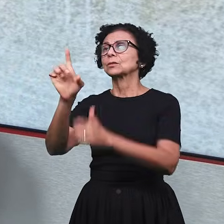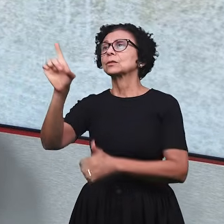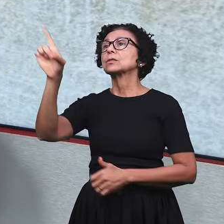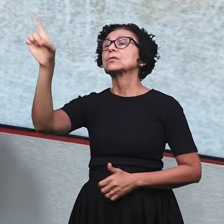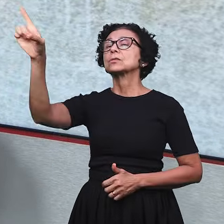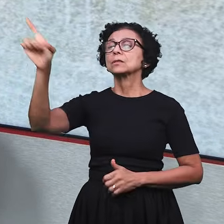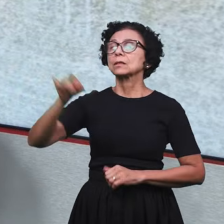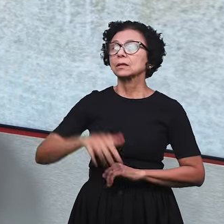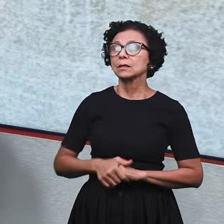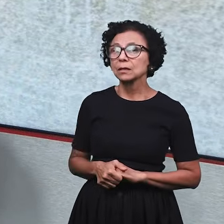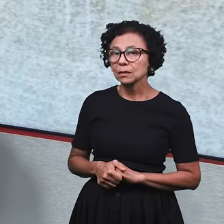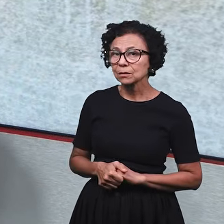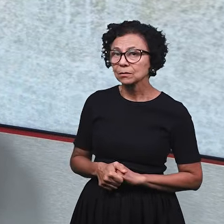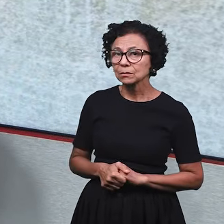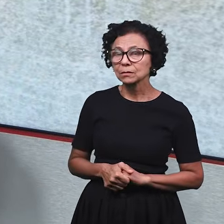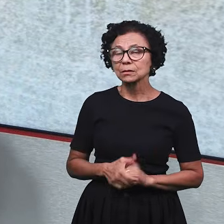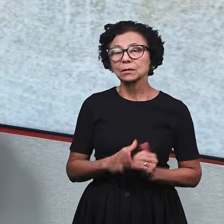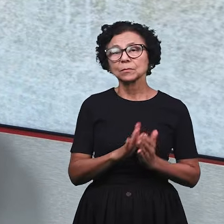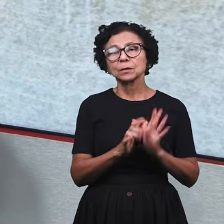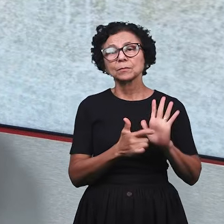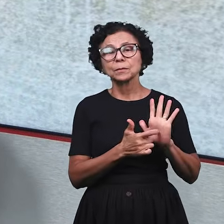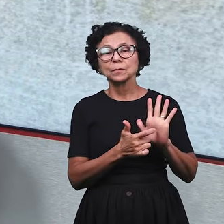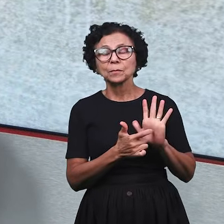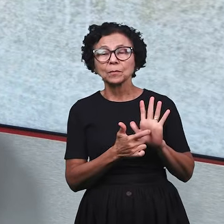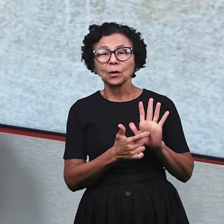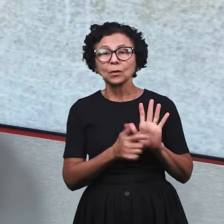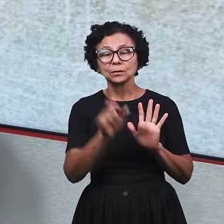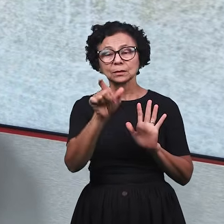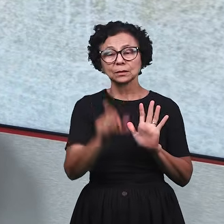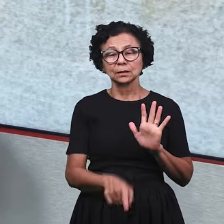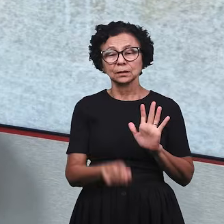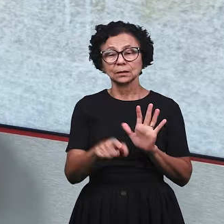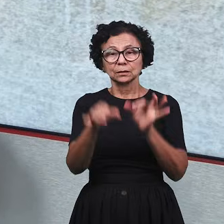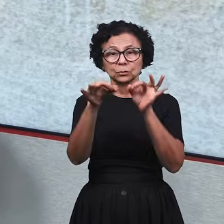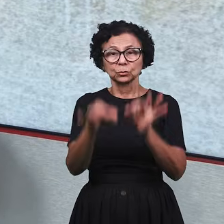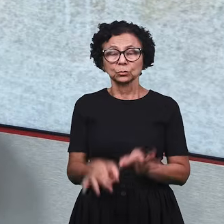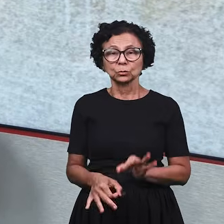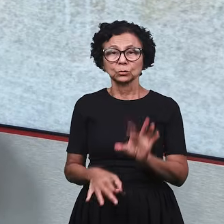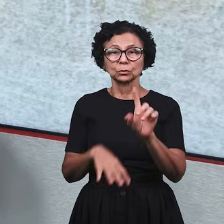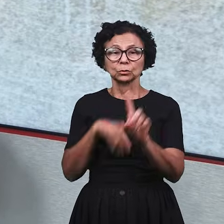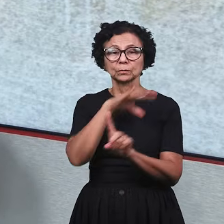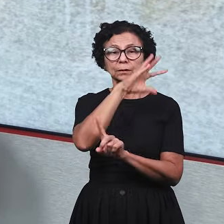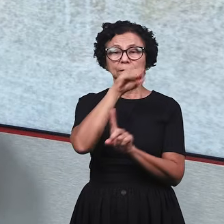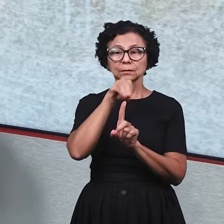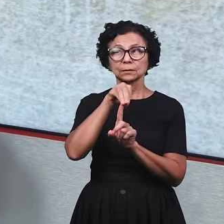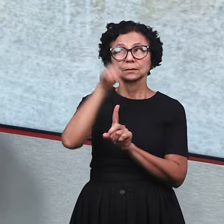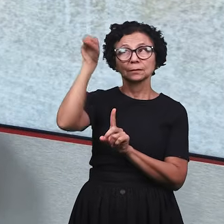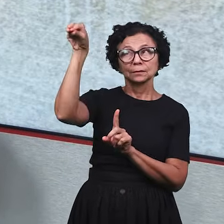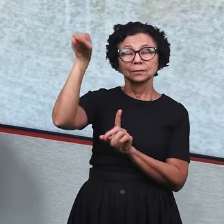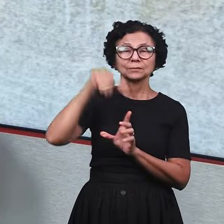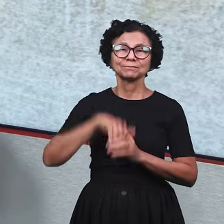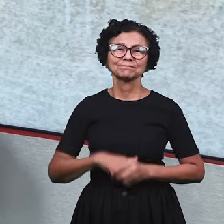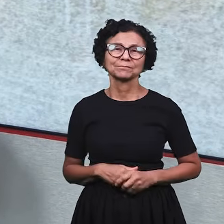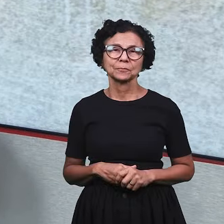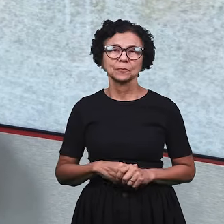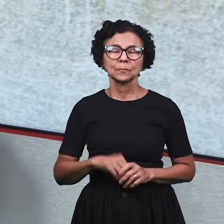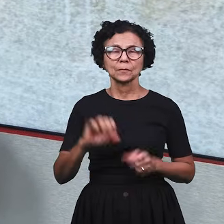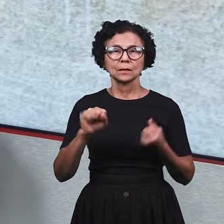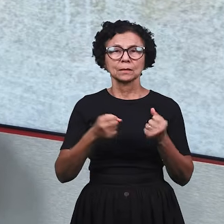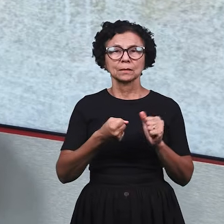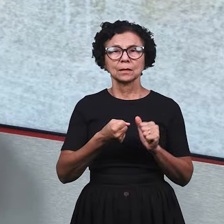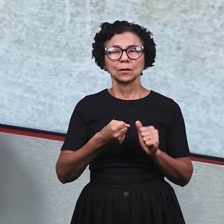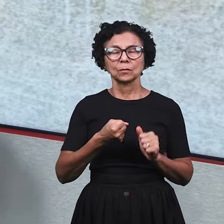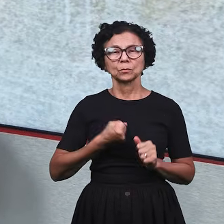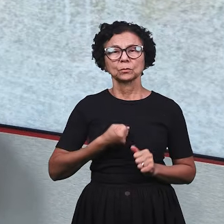fala sobre a disposição dele em intermediar essa causa. Olha o que a Bíblia diz lá no Salmo 40,